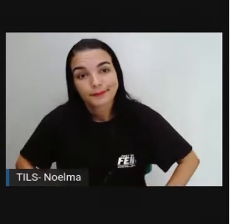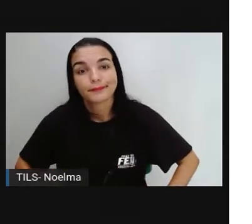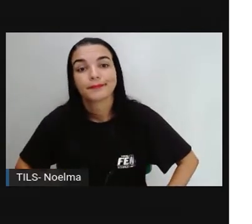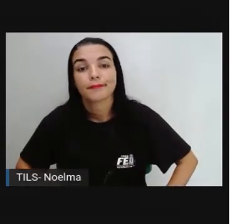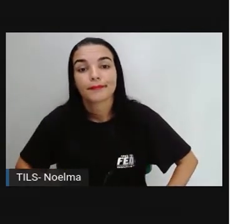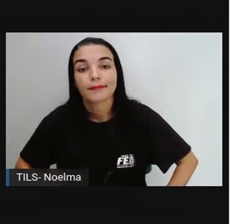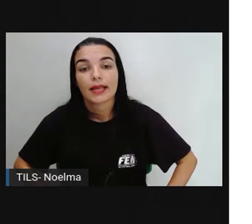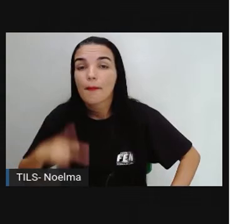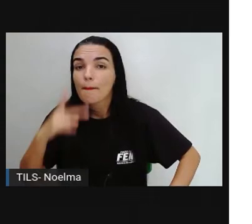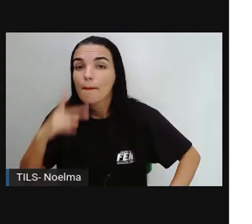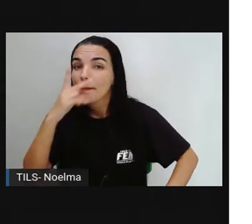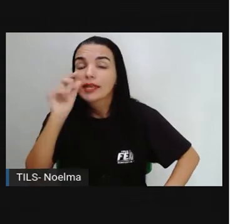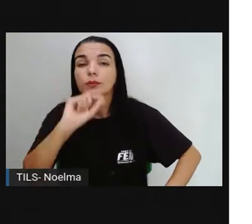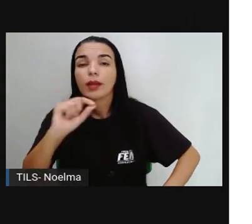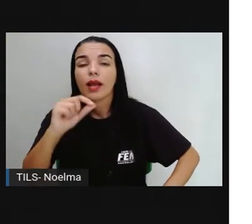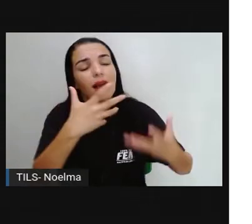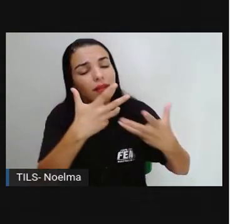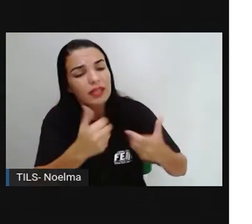pacificamente